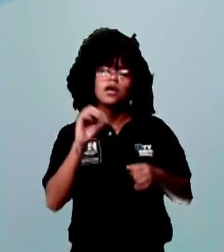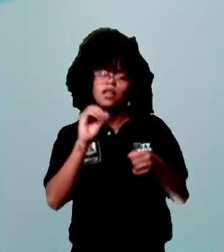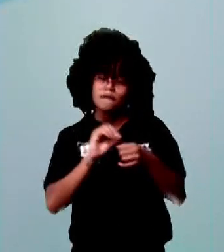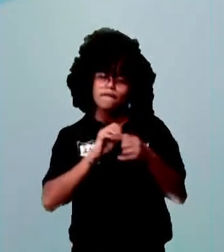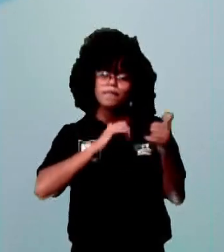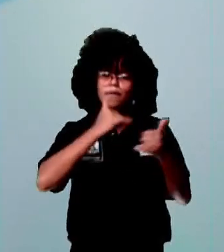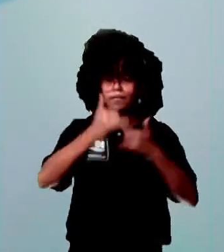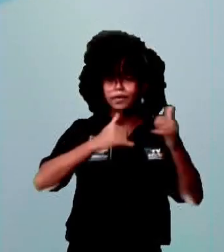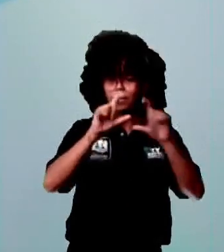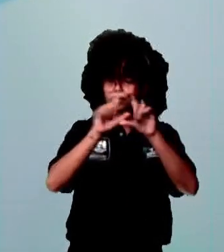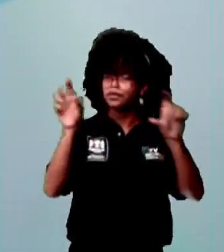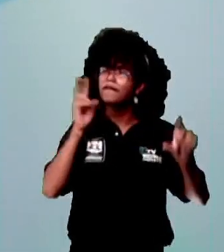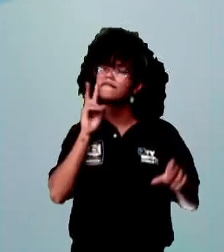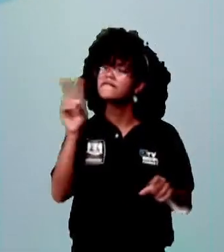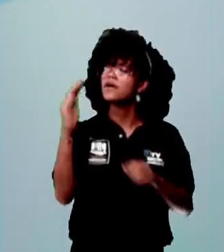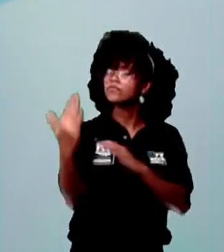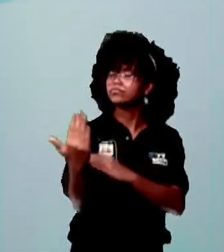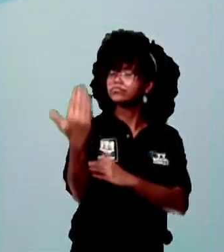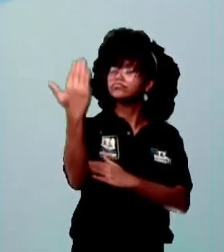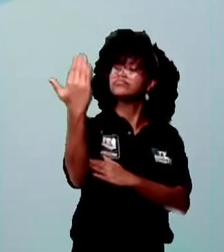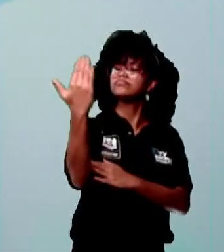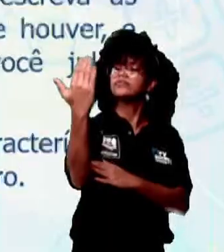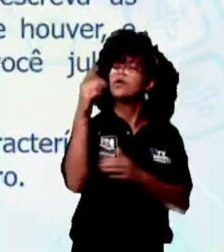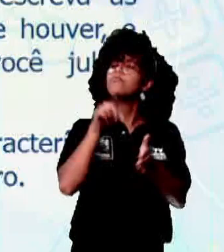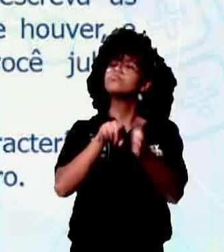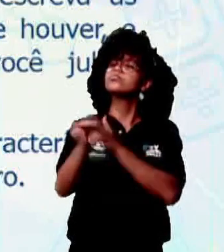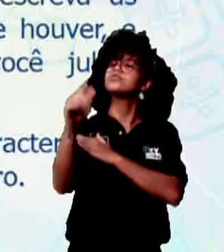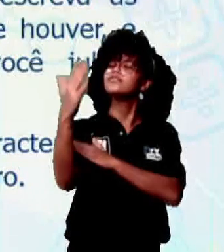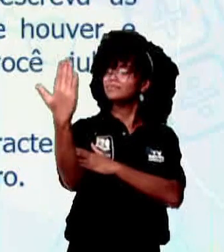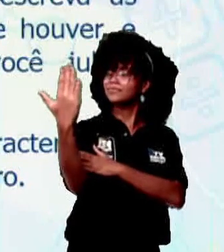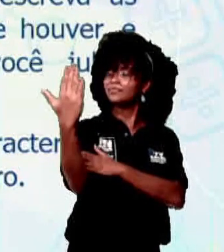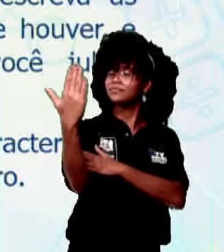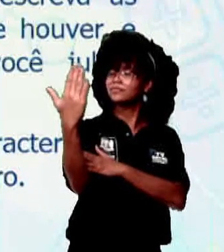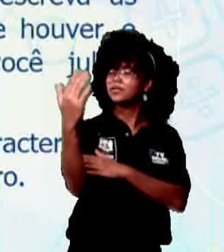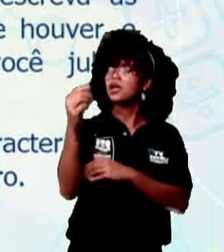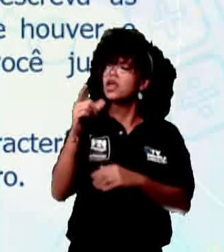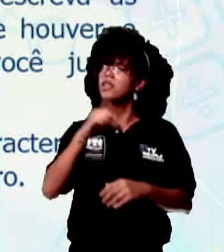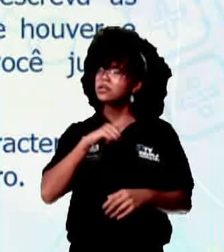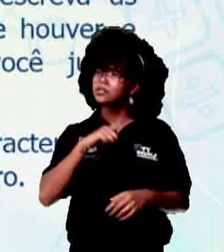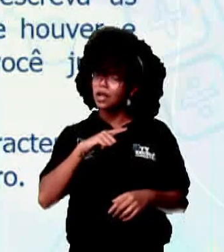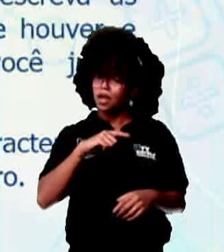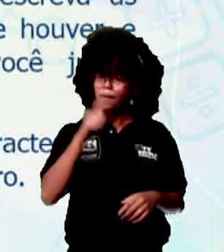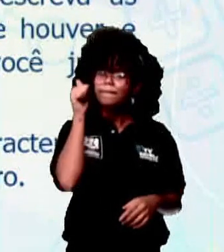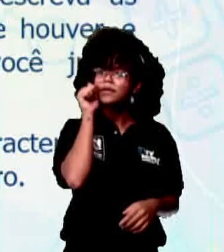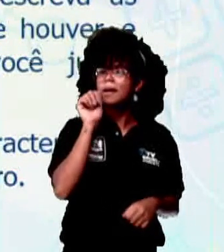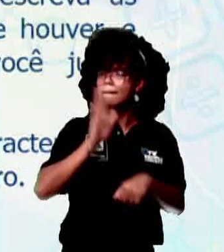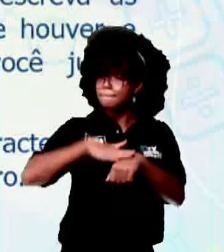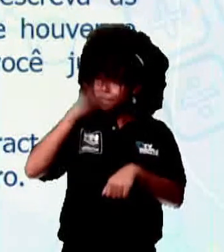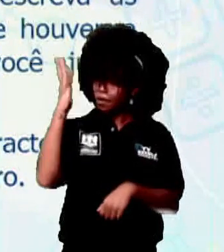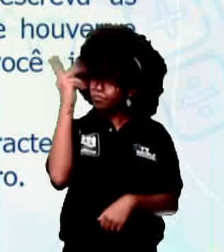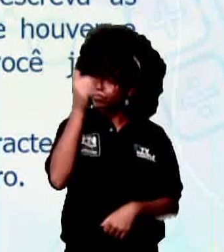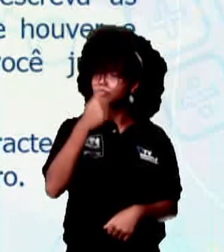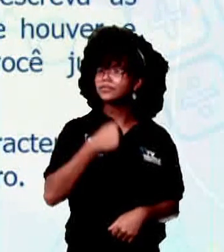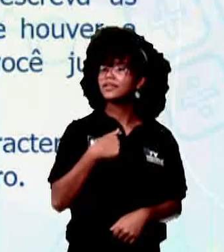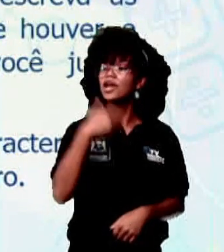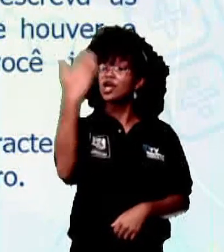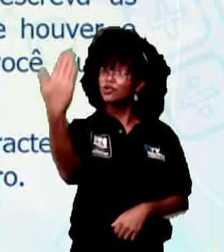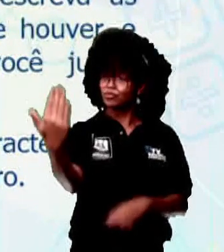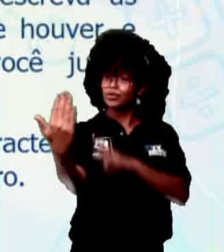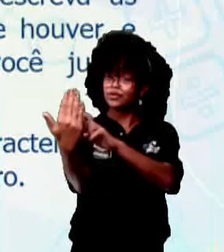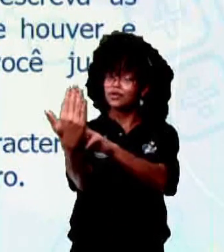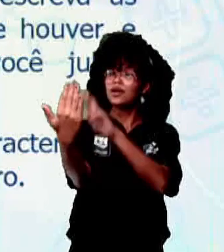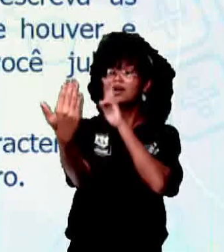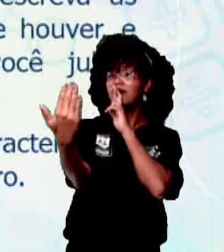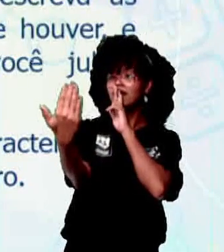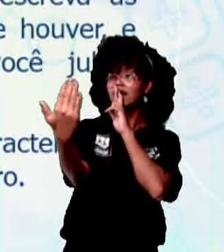um espelho mágico e pergunta para ele, espelho, espelho meu, existe uma garota mais linda do que eu? E o espelho